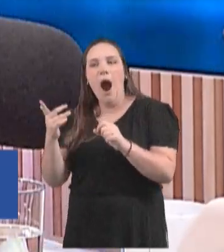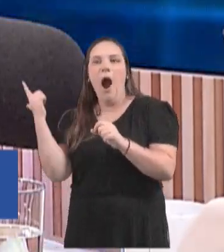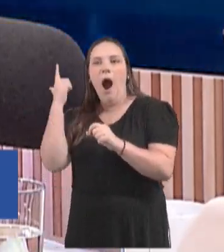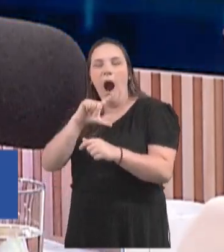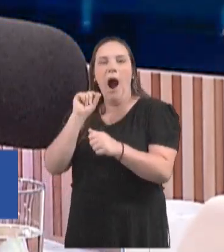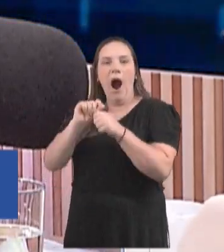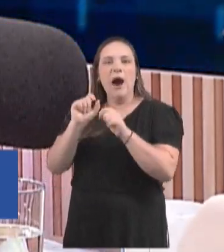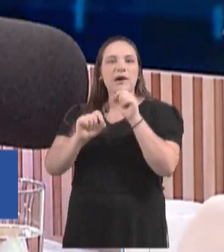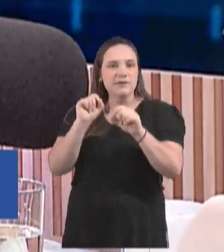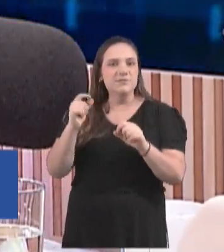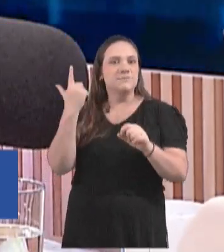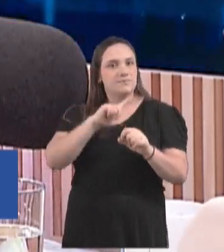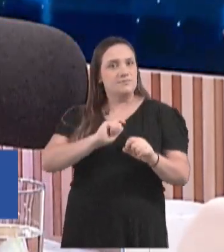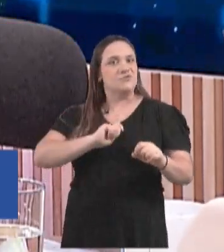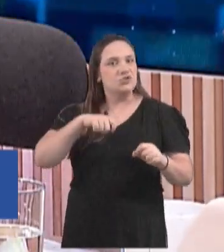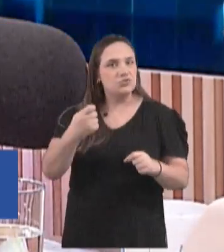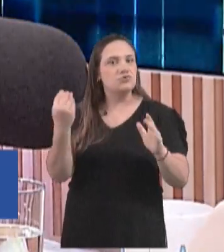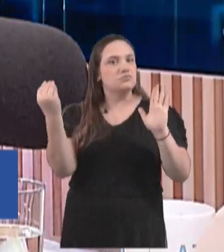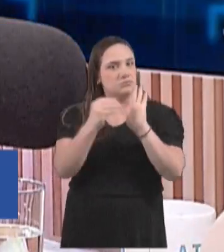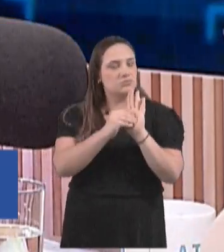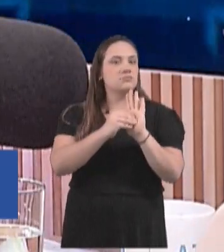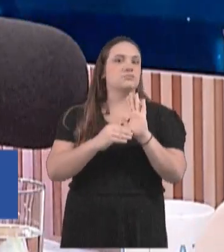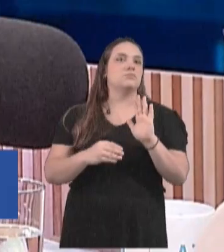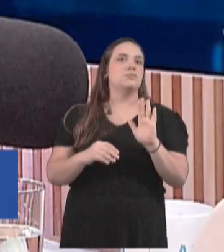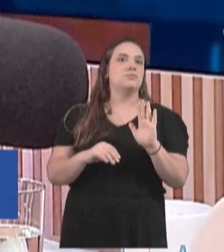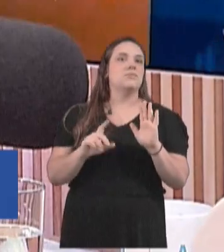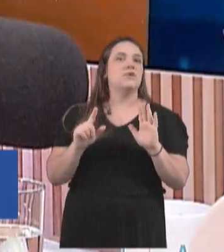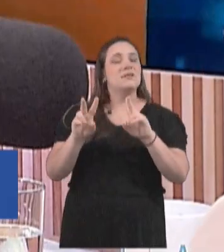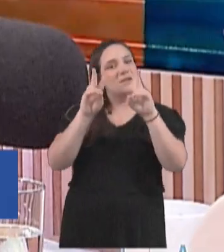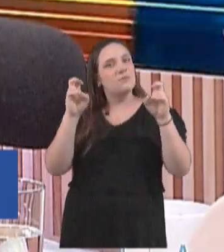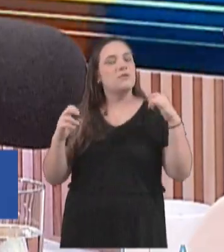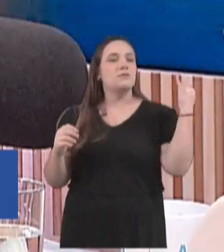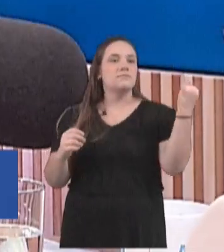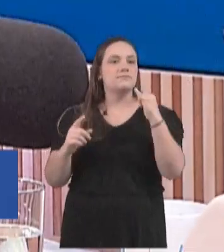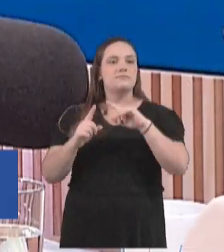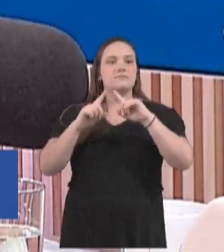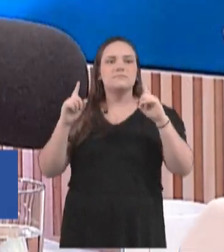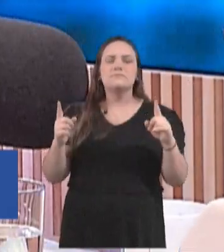Então, cada debate tem um tema importante a ser levantado.